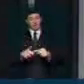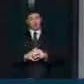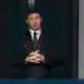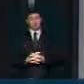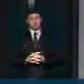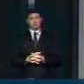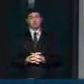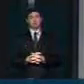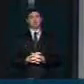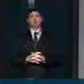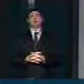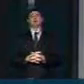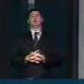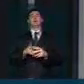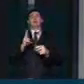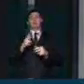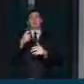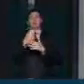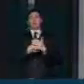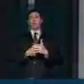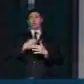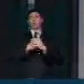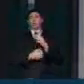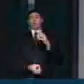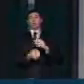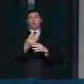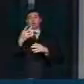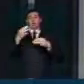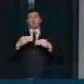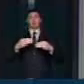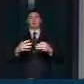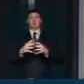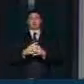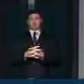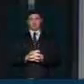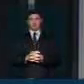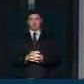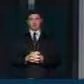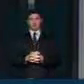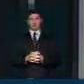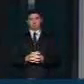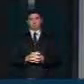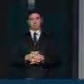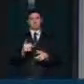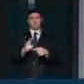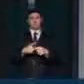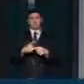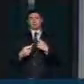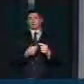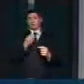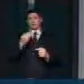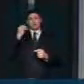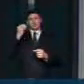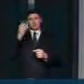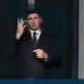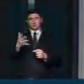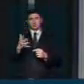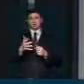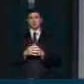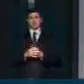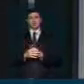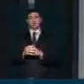que sempre lutou pela criação do Ministério. Porque tem vivenciado, senhor presidente,